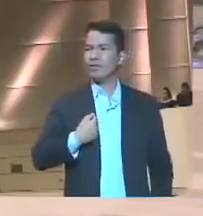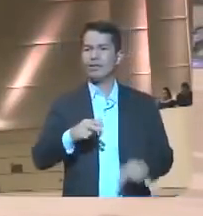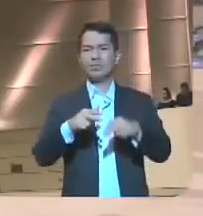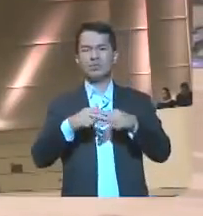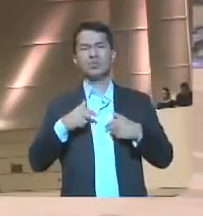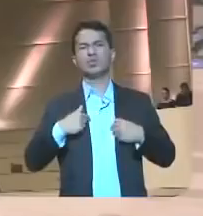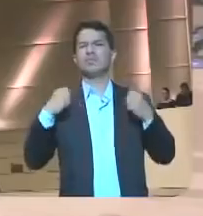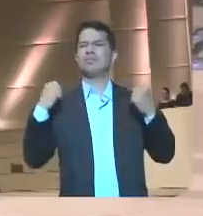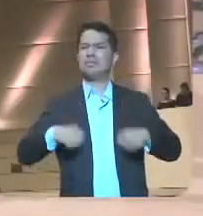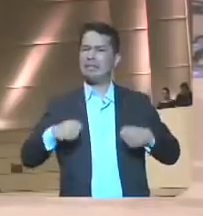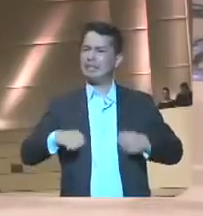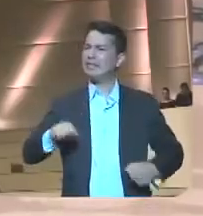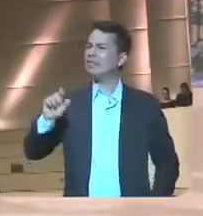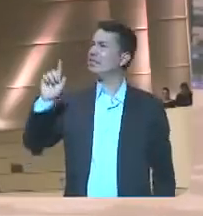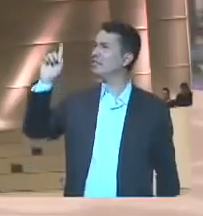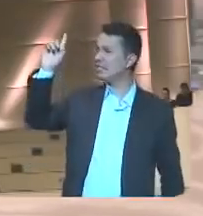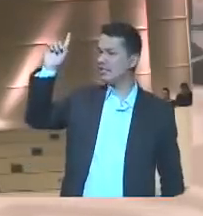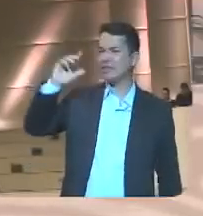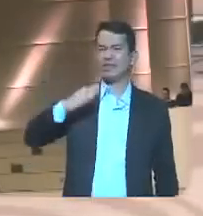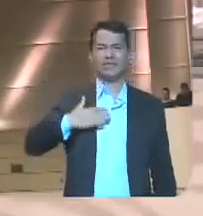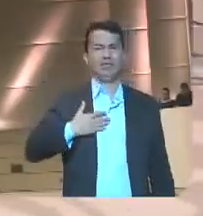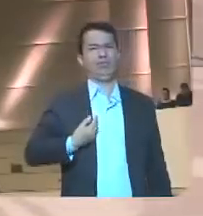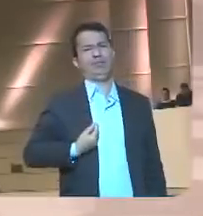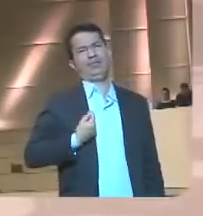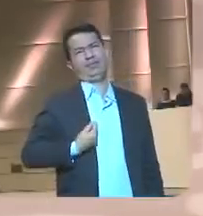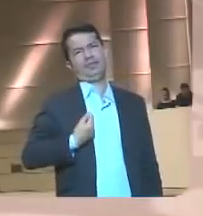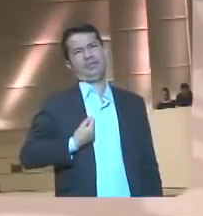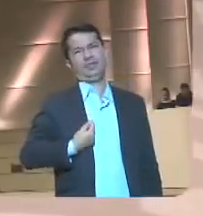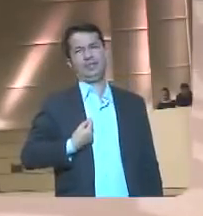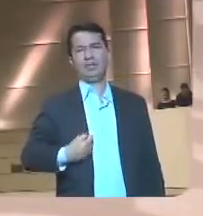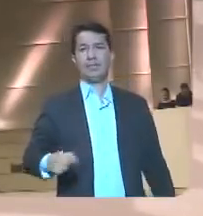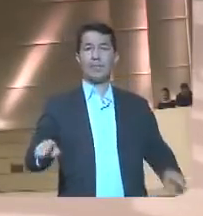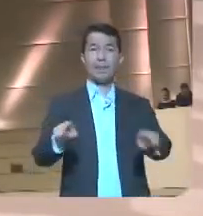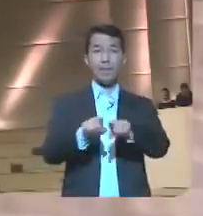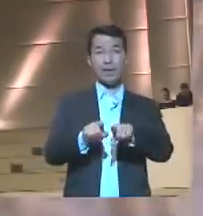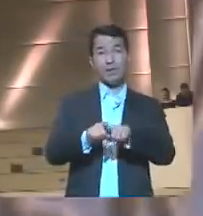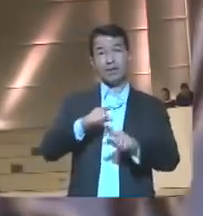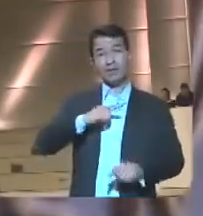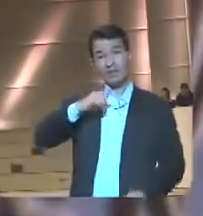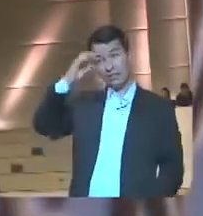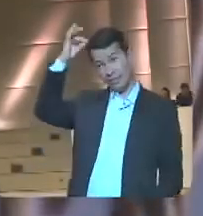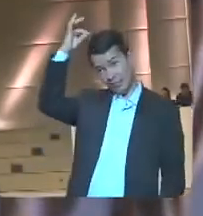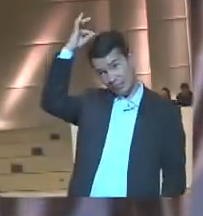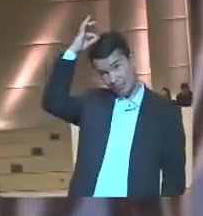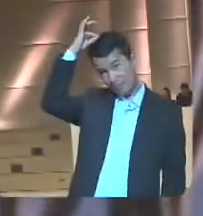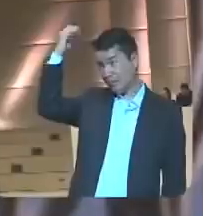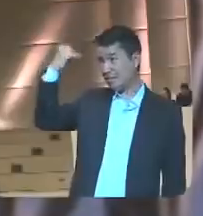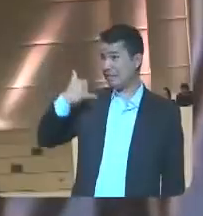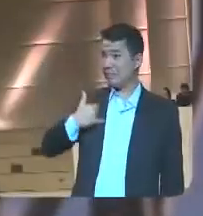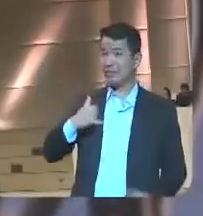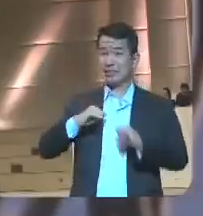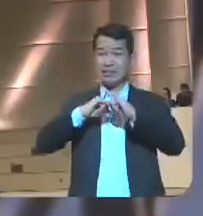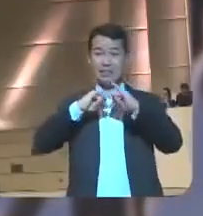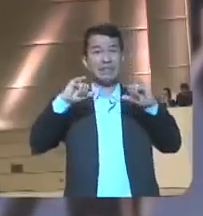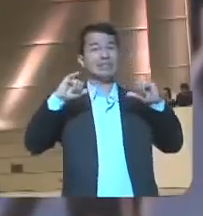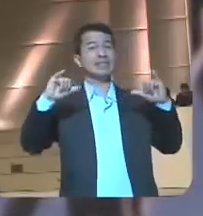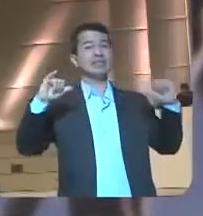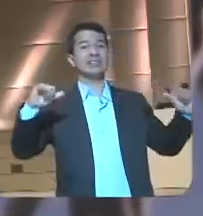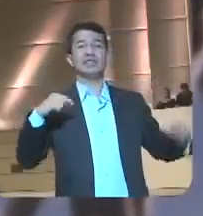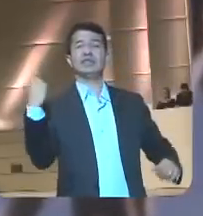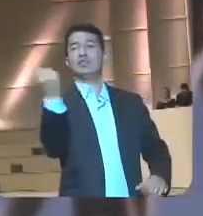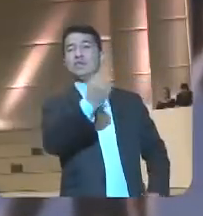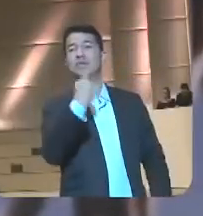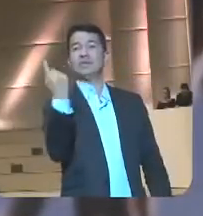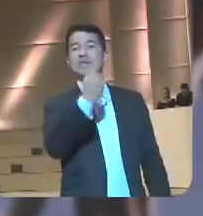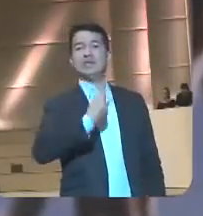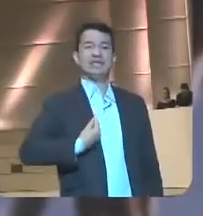se continuar olhando porque aquilo que a bíblia fala sobre a ação do espírito santo eu acho um tremendo porque a bíblia vai dizer que